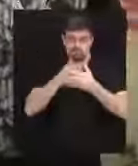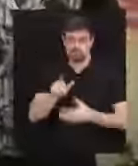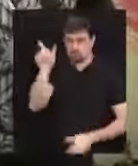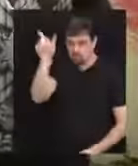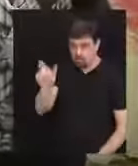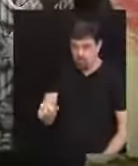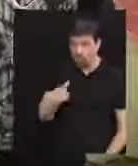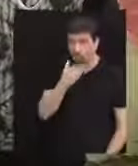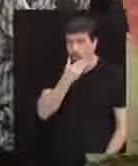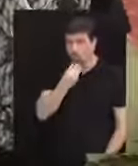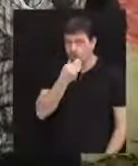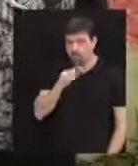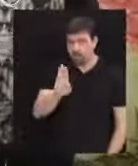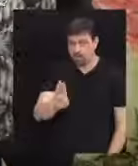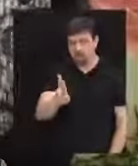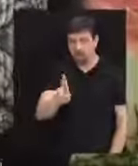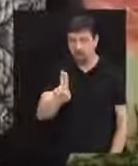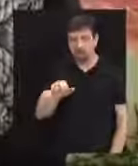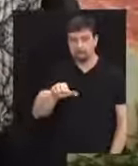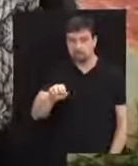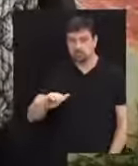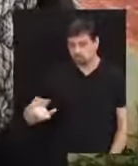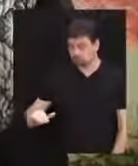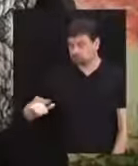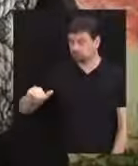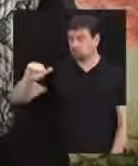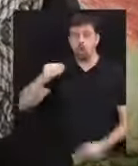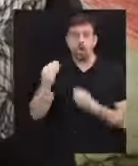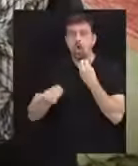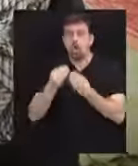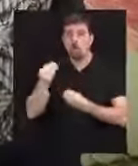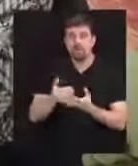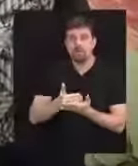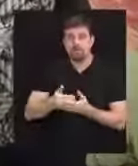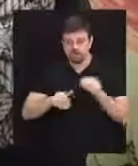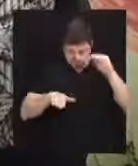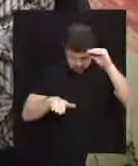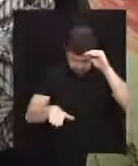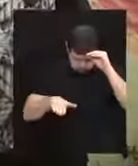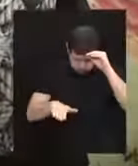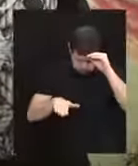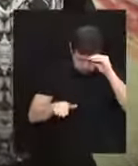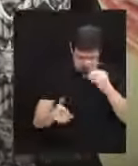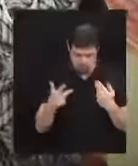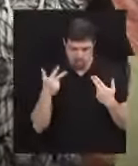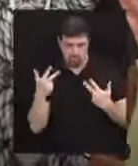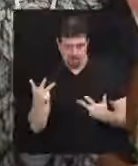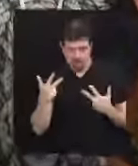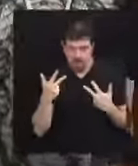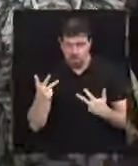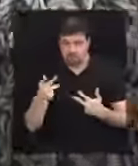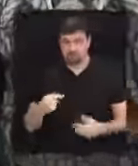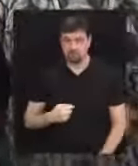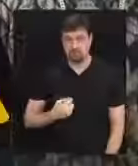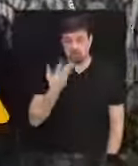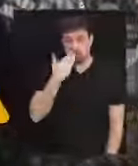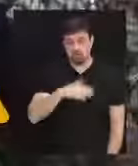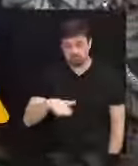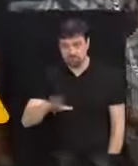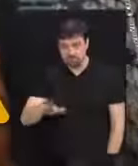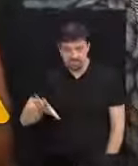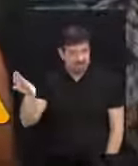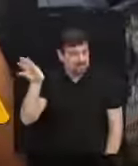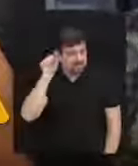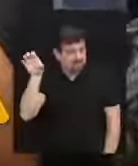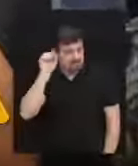Então, Bruno, você que cresceu aqui, como que o rap entrou na sua vida aqui na região do Cafezinho? Bom, desde criança eu escuto rap, né?